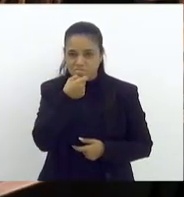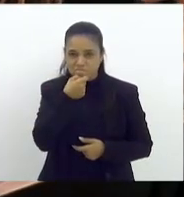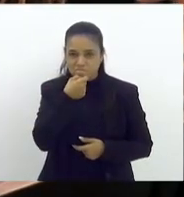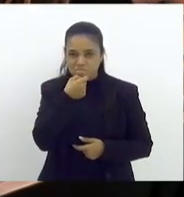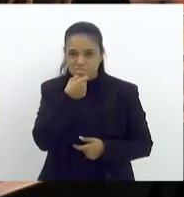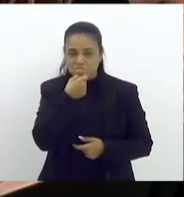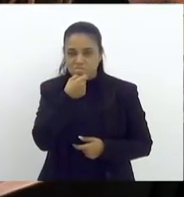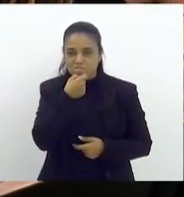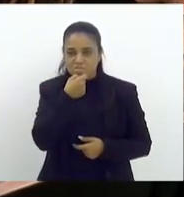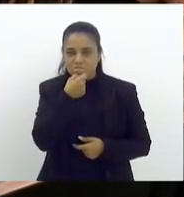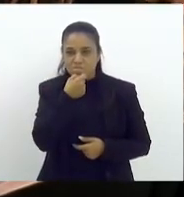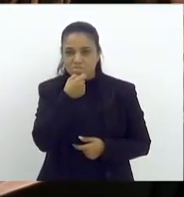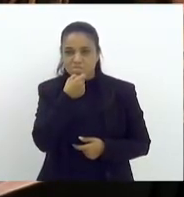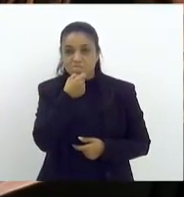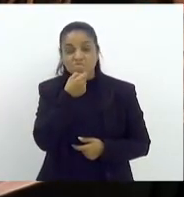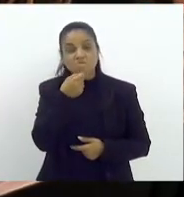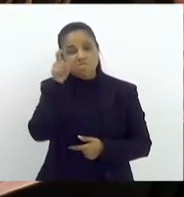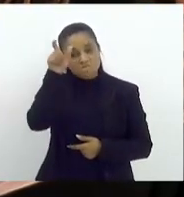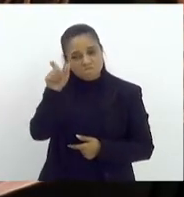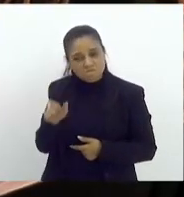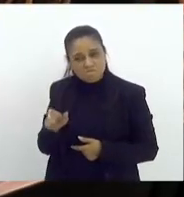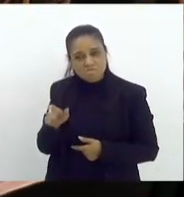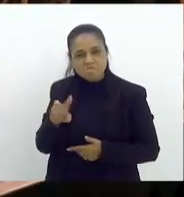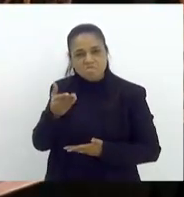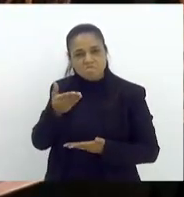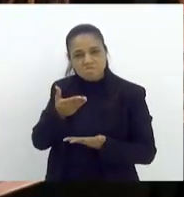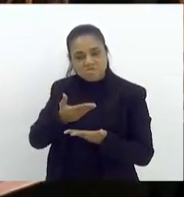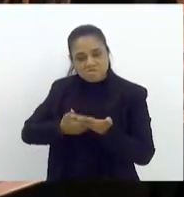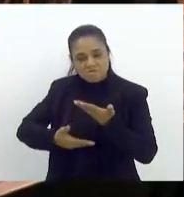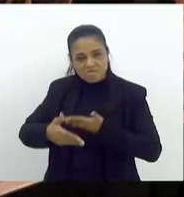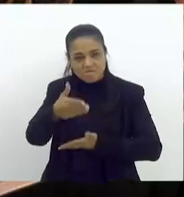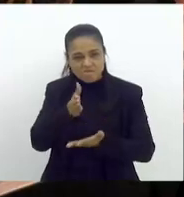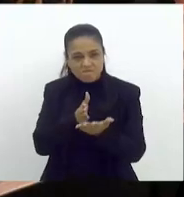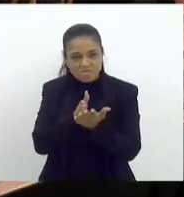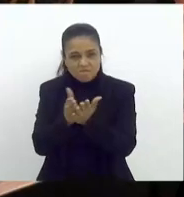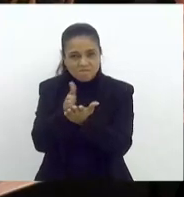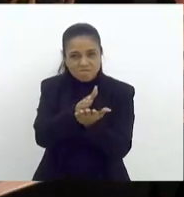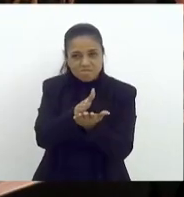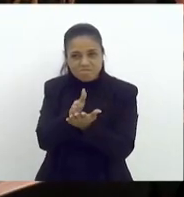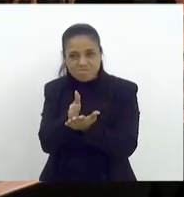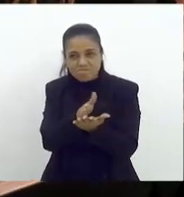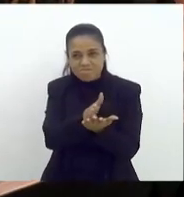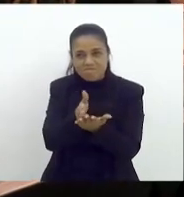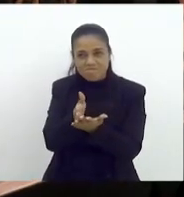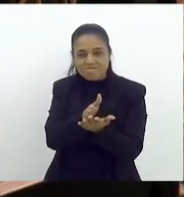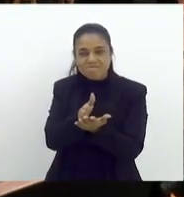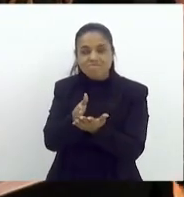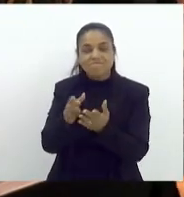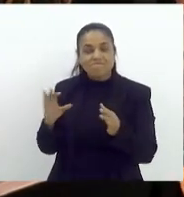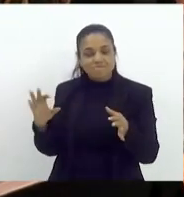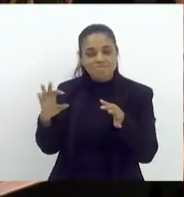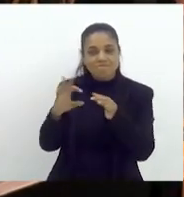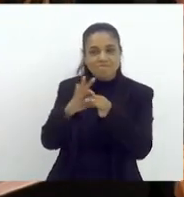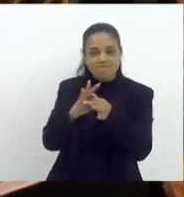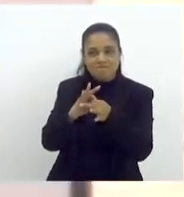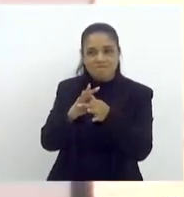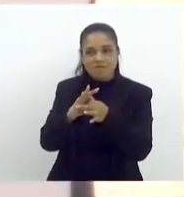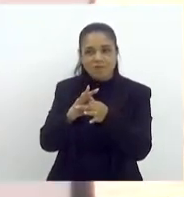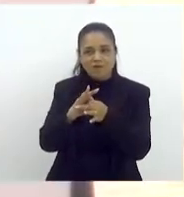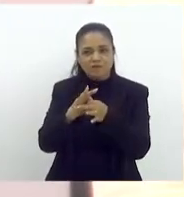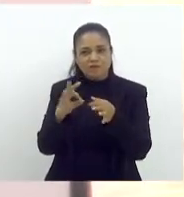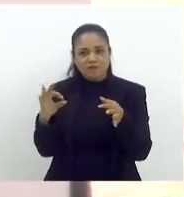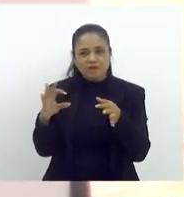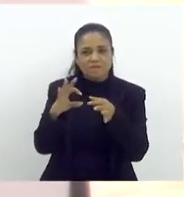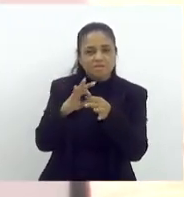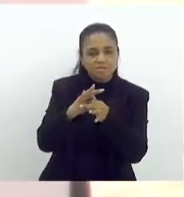ela que tá aí se tornando uma grande articuladora desse espaço aqui também lei e pediu união e ela é o nome da União